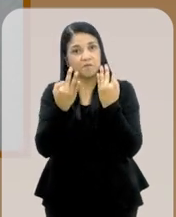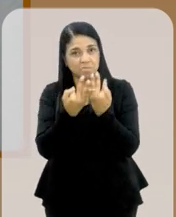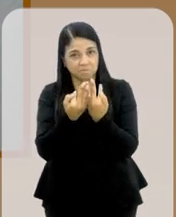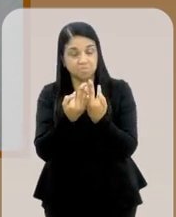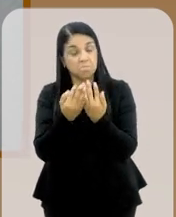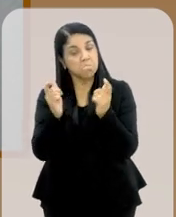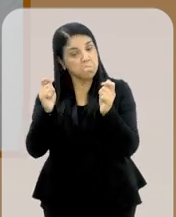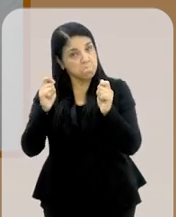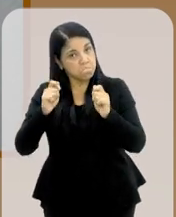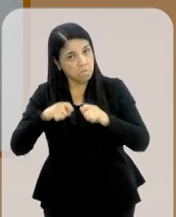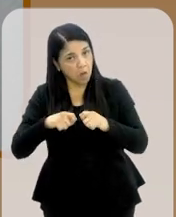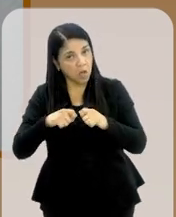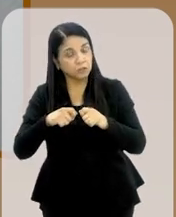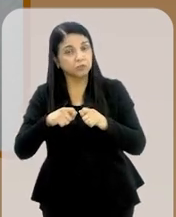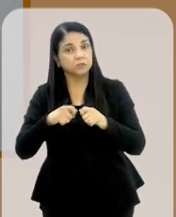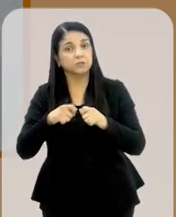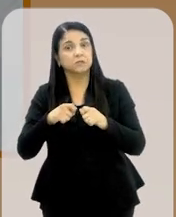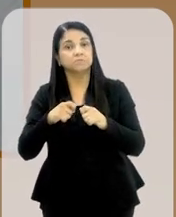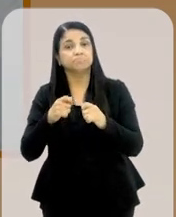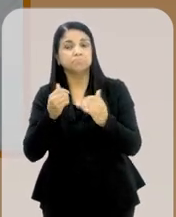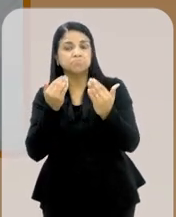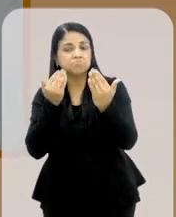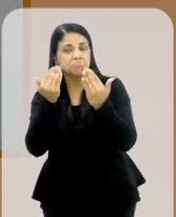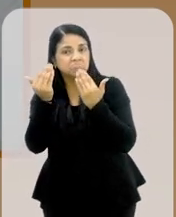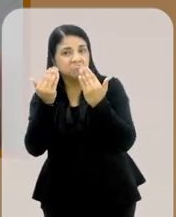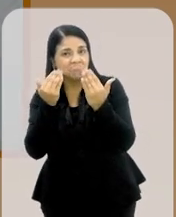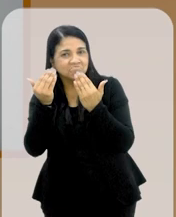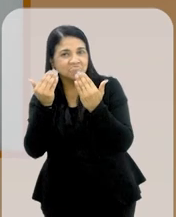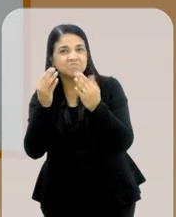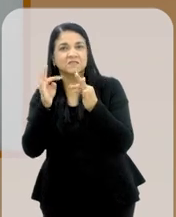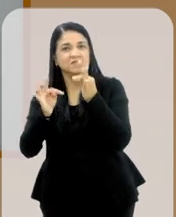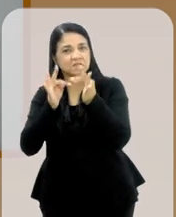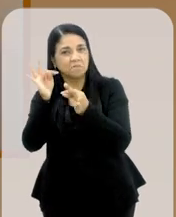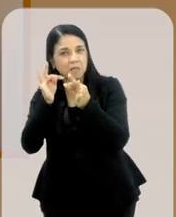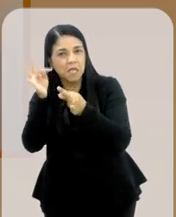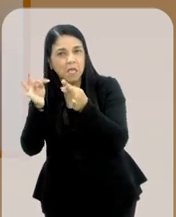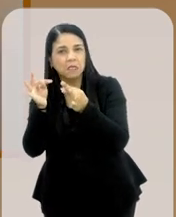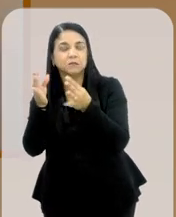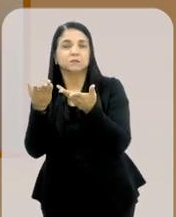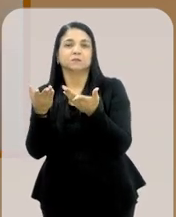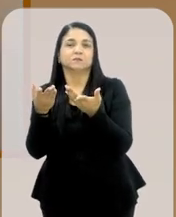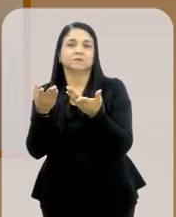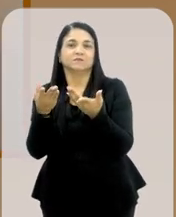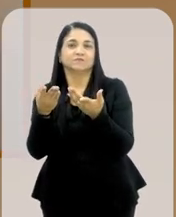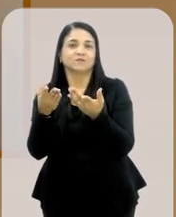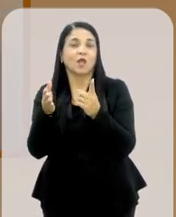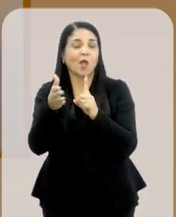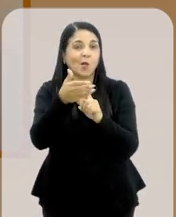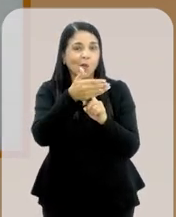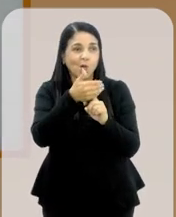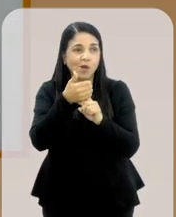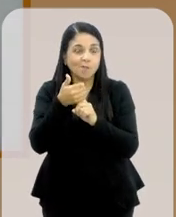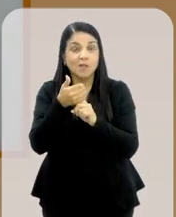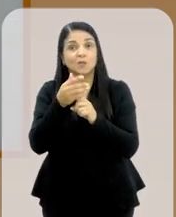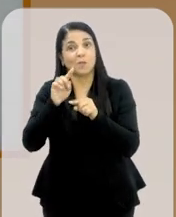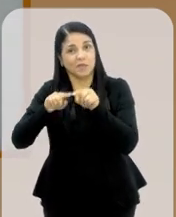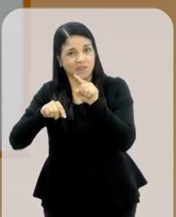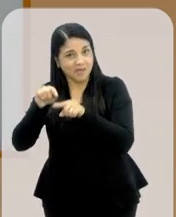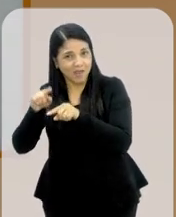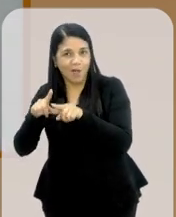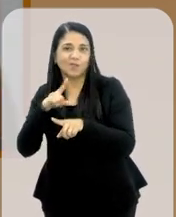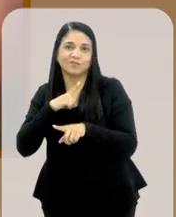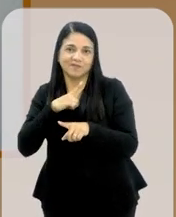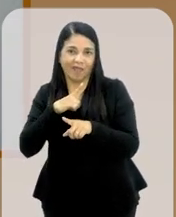positiva e podem ser trabalhados psicologicamente. Vão ser levados para terapia, fora o acolhimento